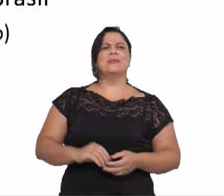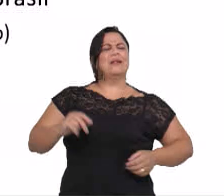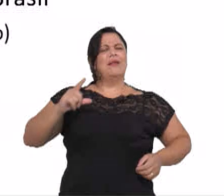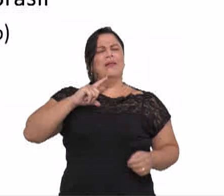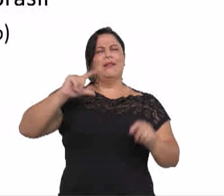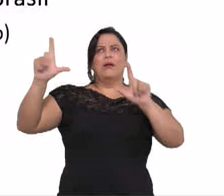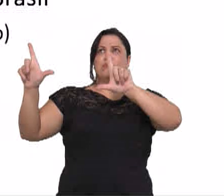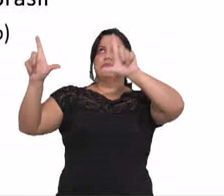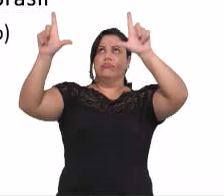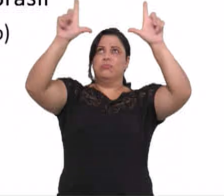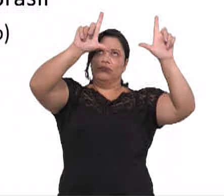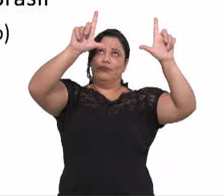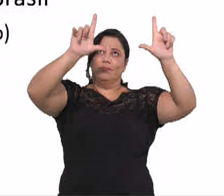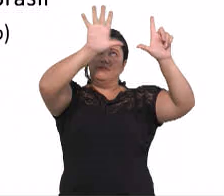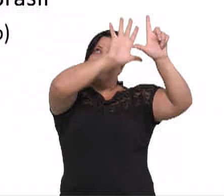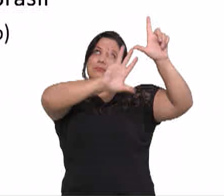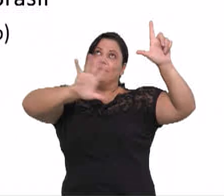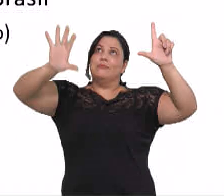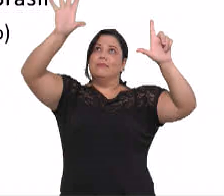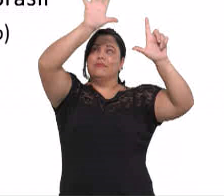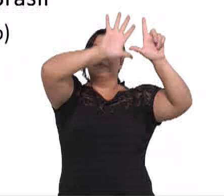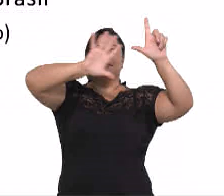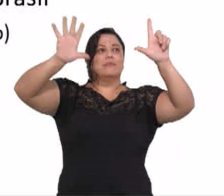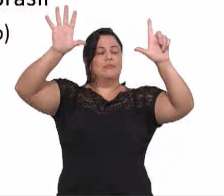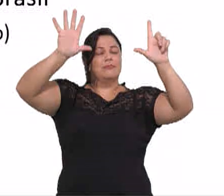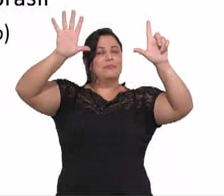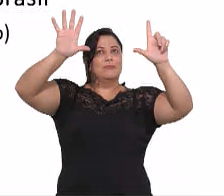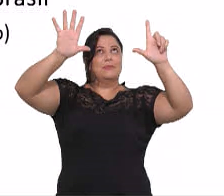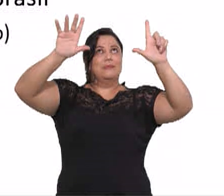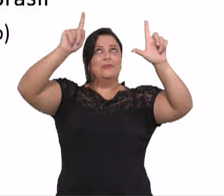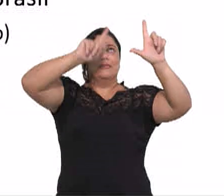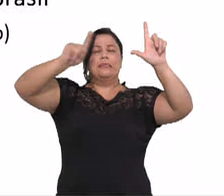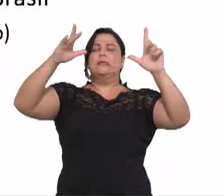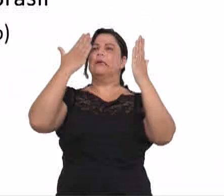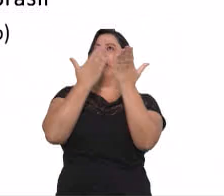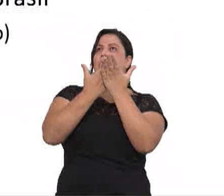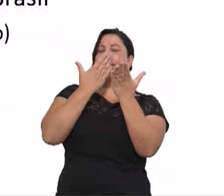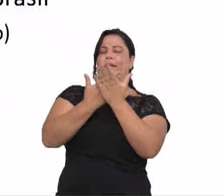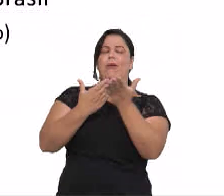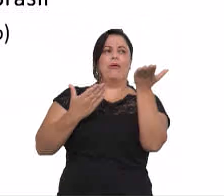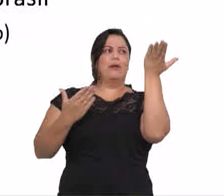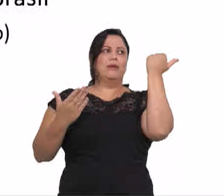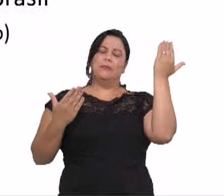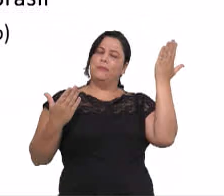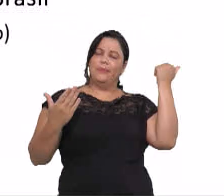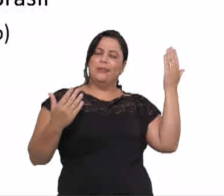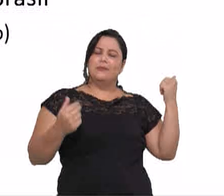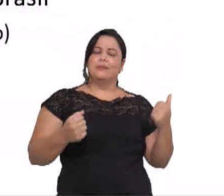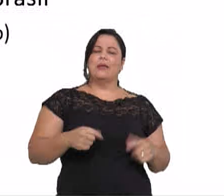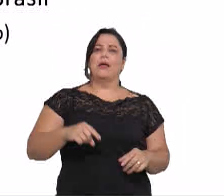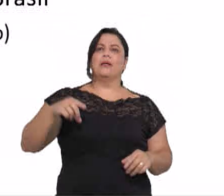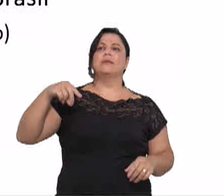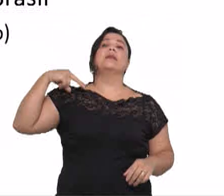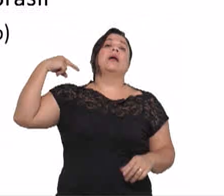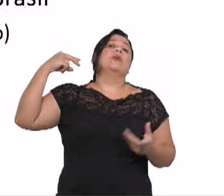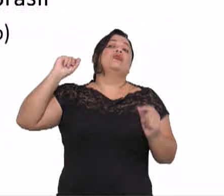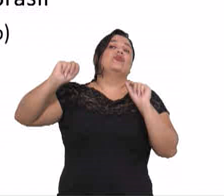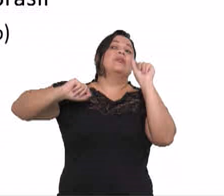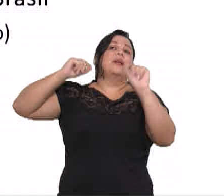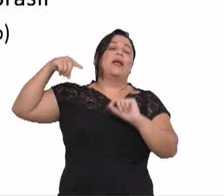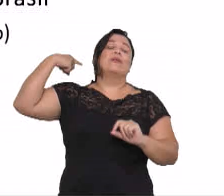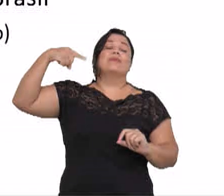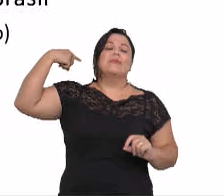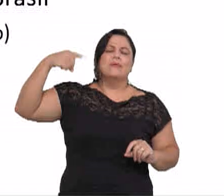imagem que se repete em relação à aula passada, dos deputados eleitos